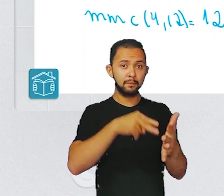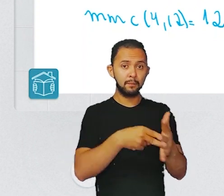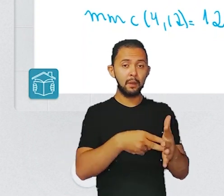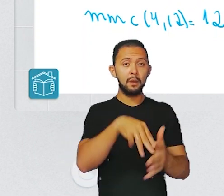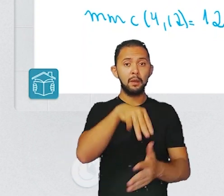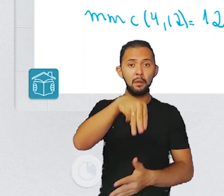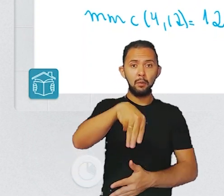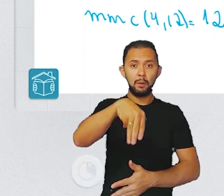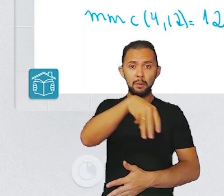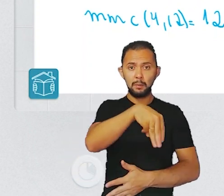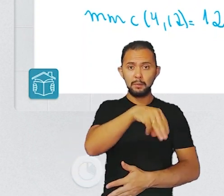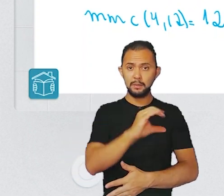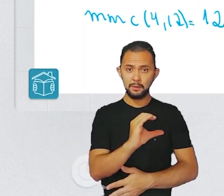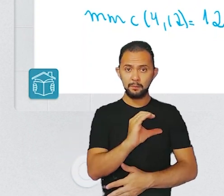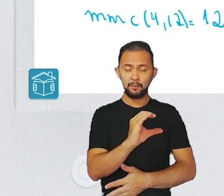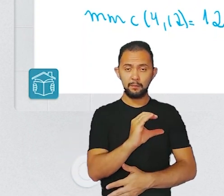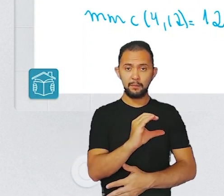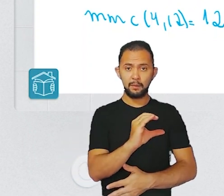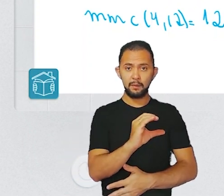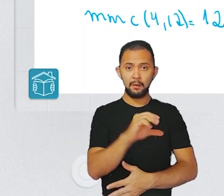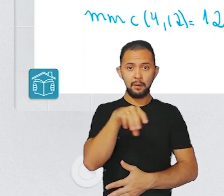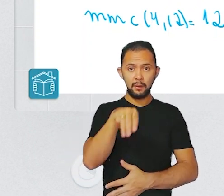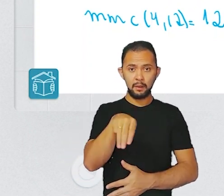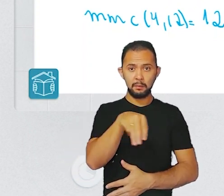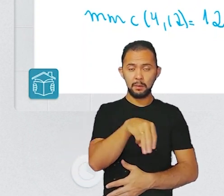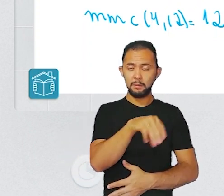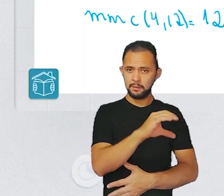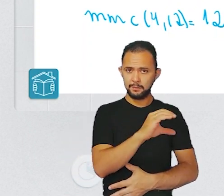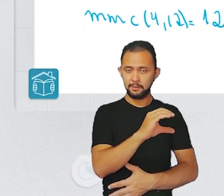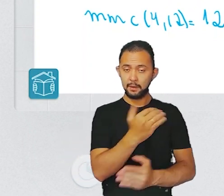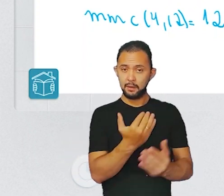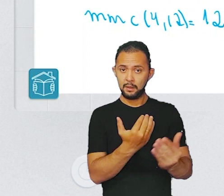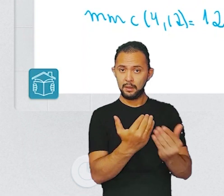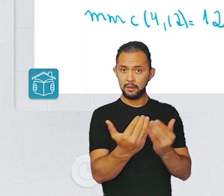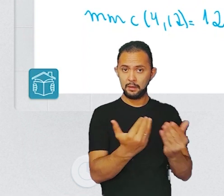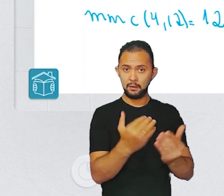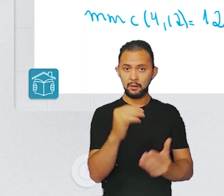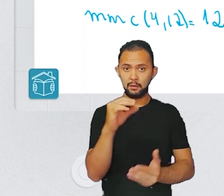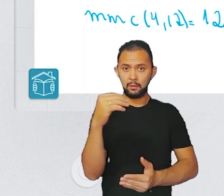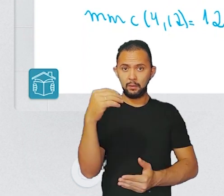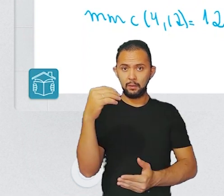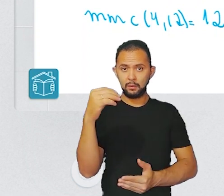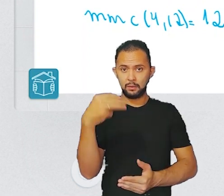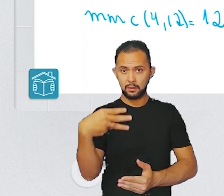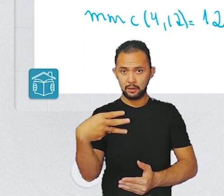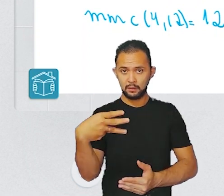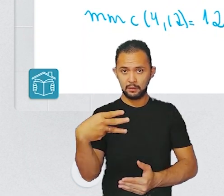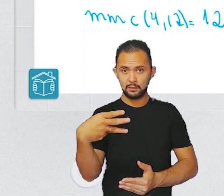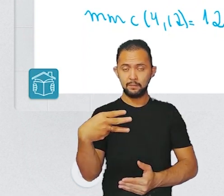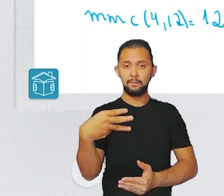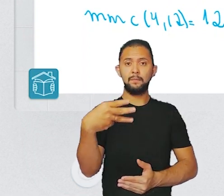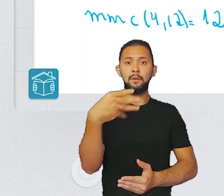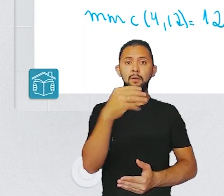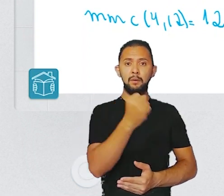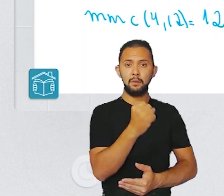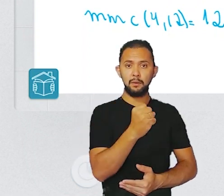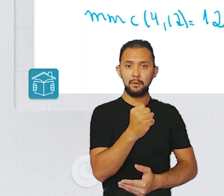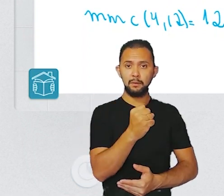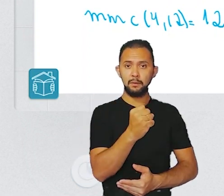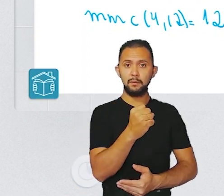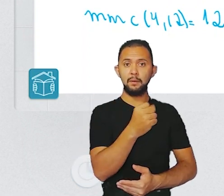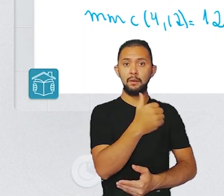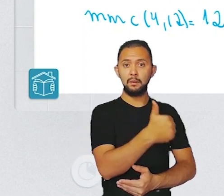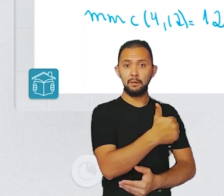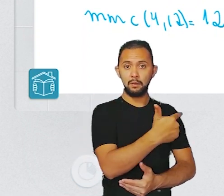MMC, tá bom? O MMC entre 3, 8